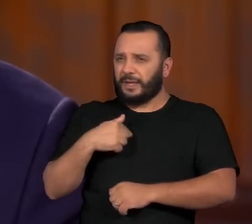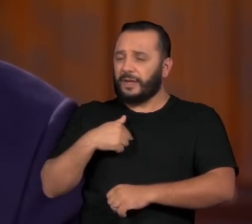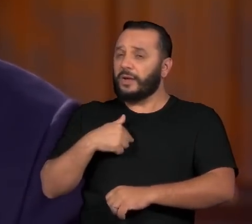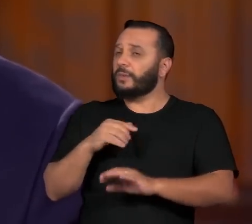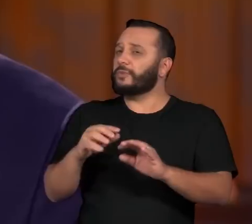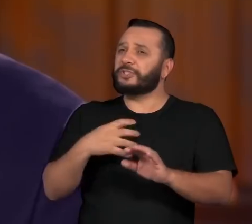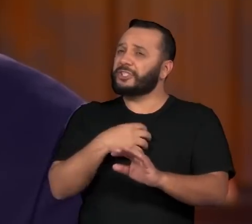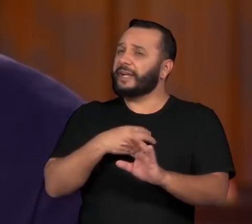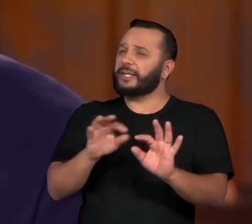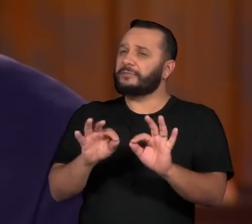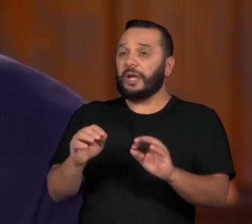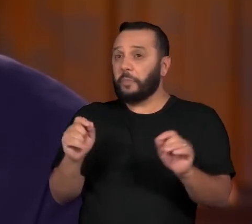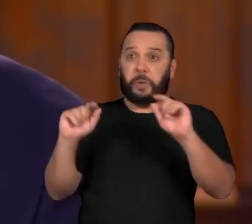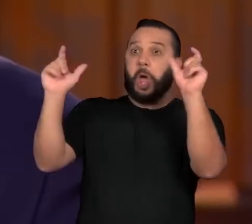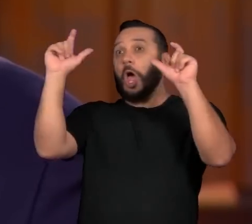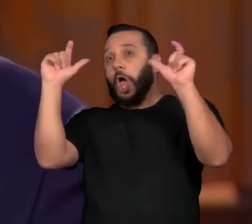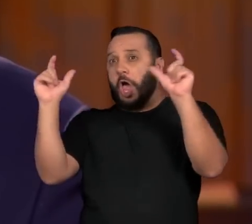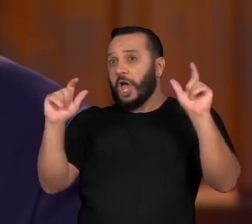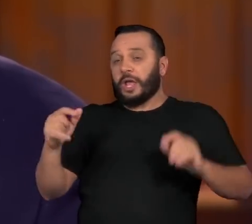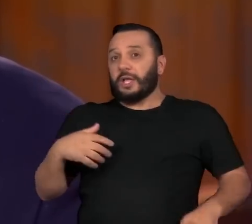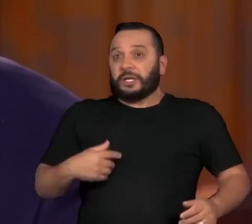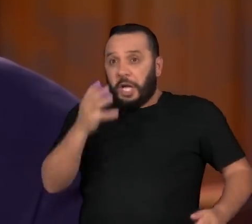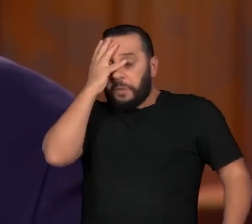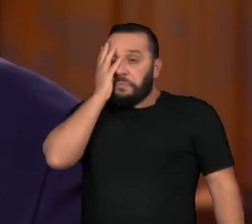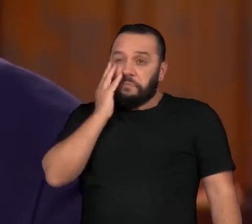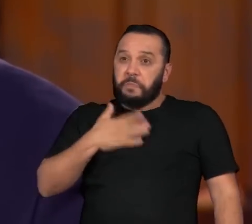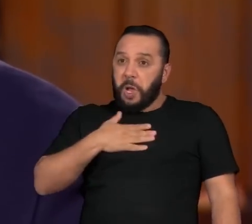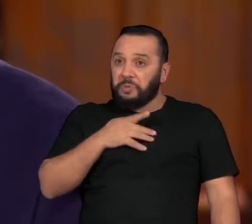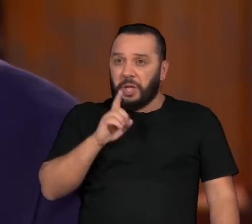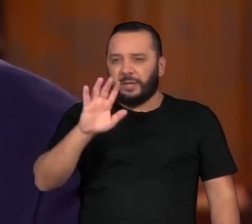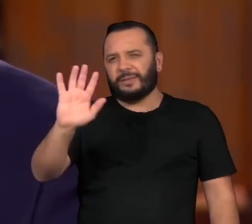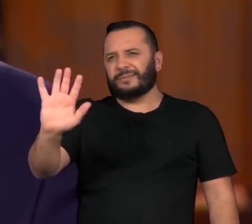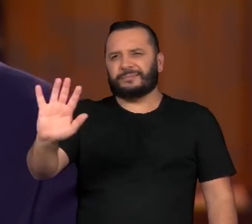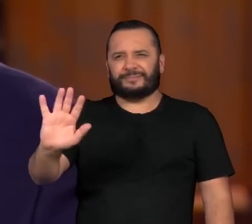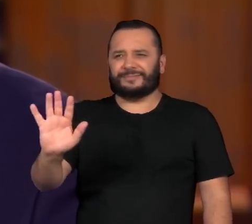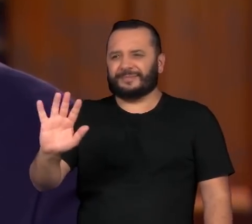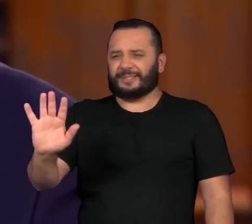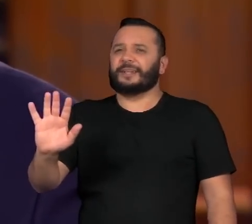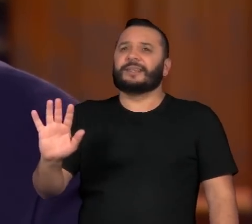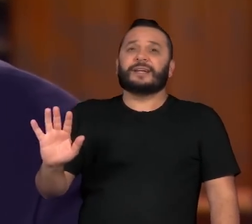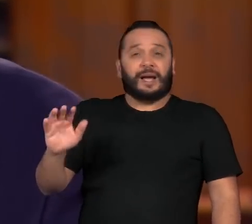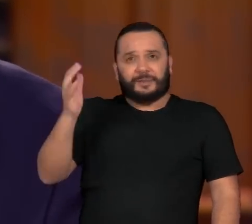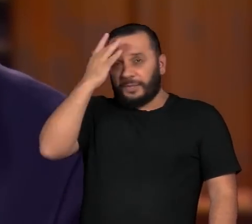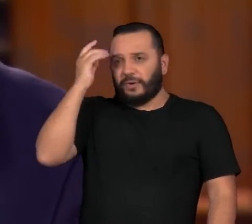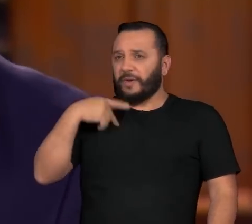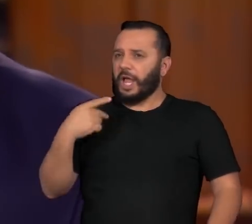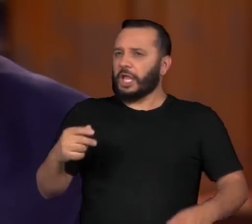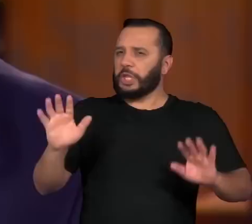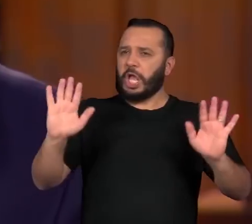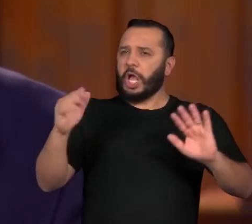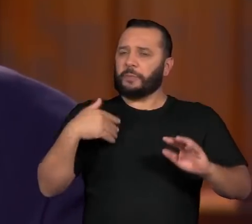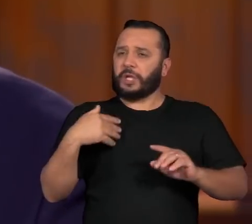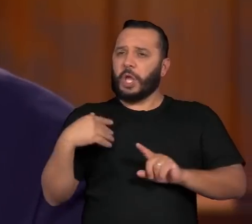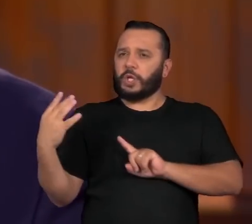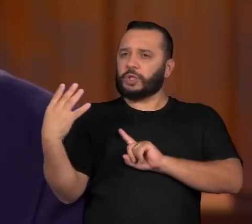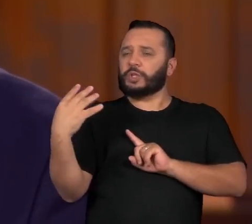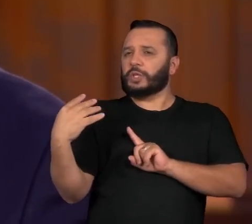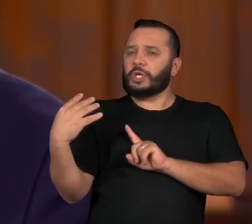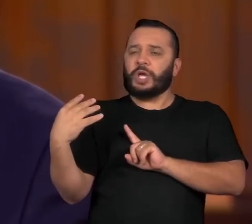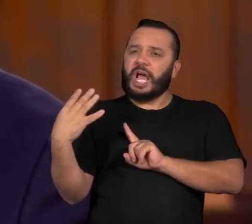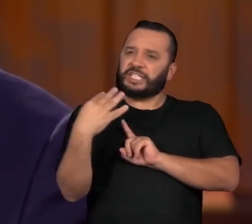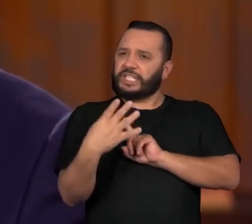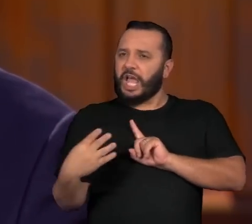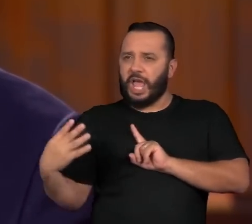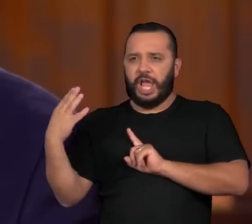sem criar alarde, sem ficar com aquela história, porque também cuidado. Quem fica por aí falando, porque eu sou assediada aqui, se assediar lá,